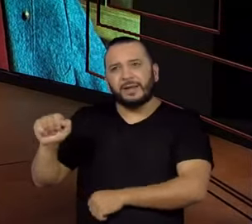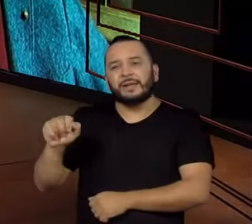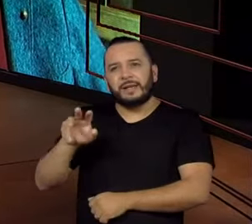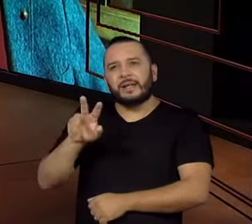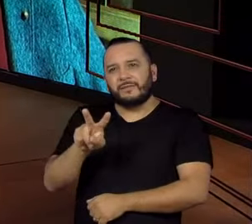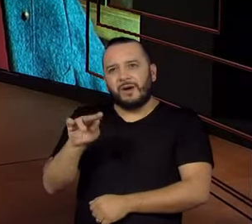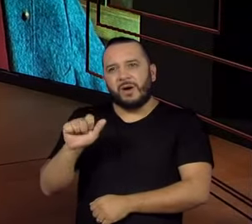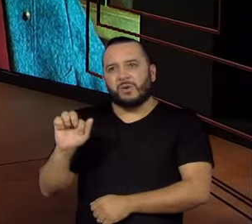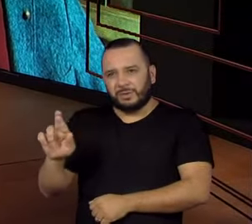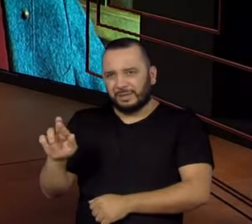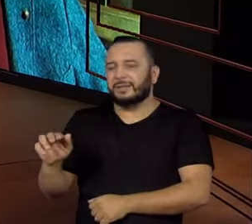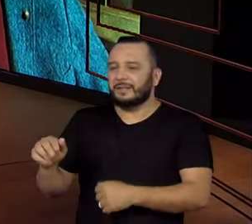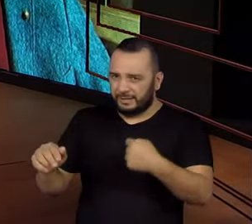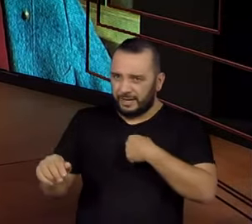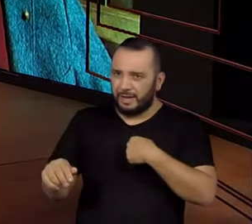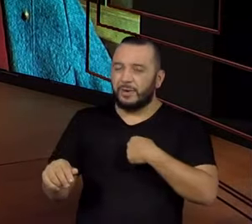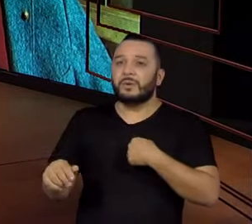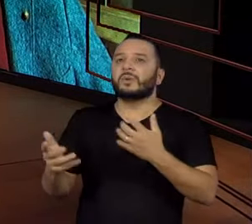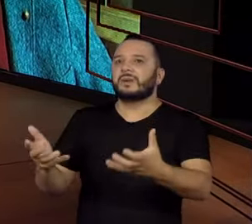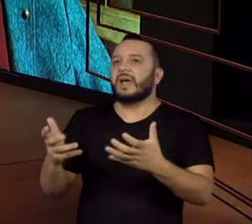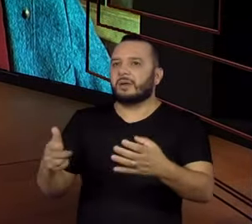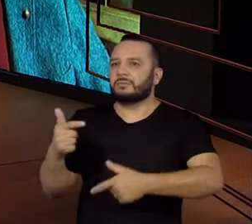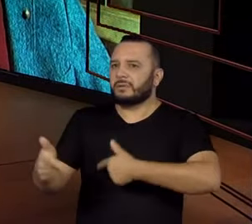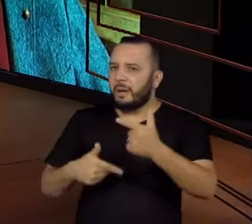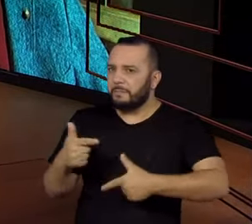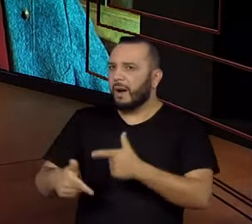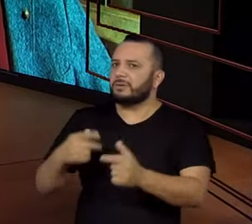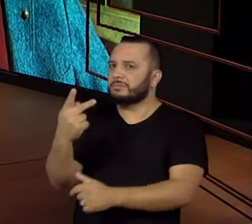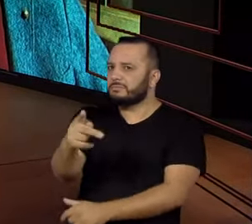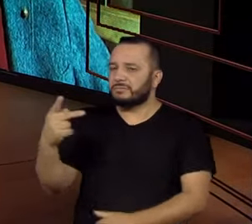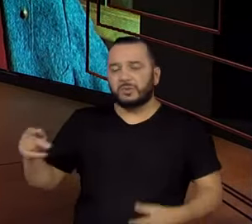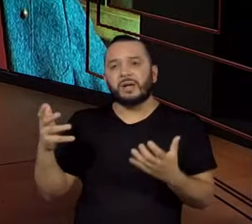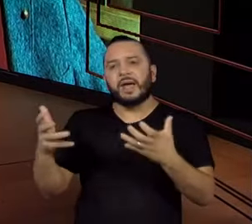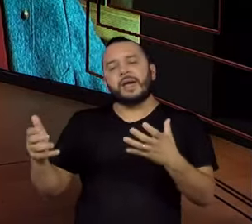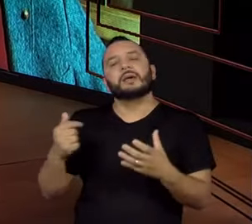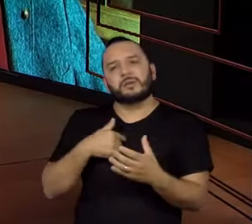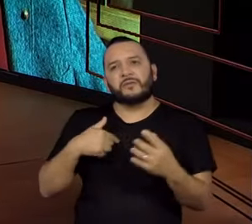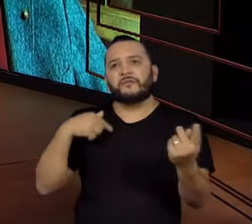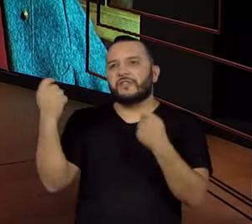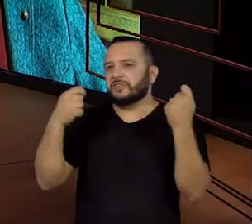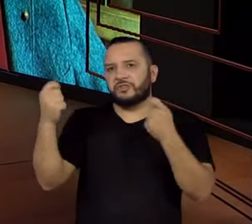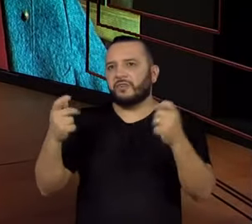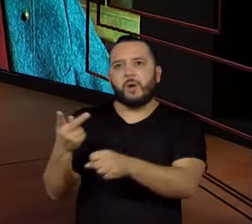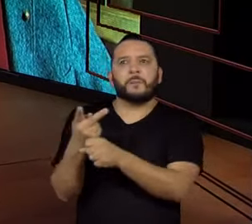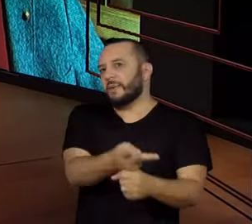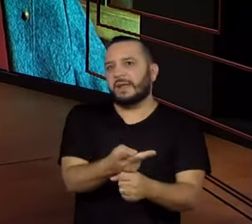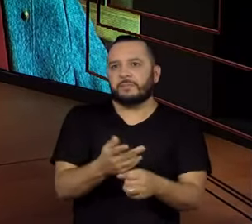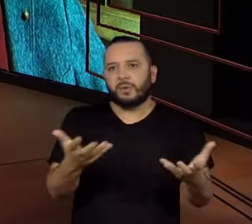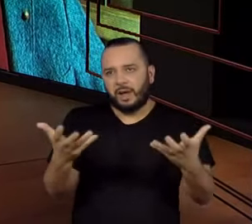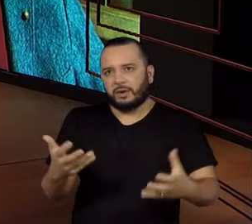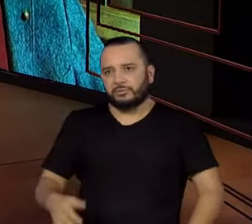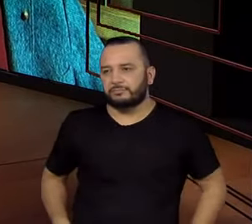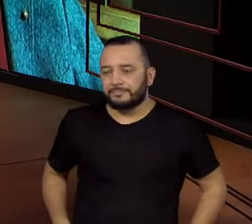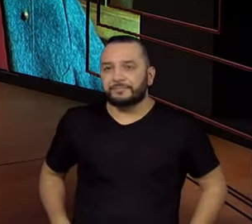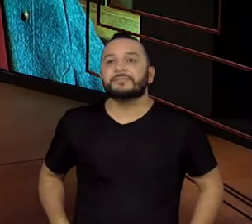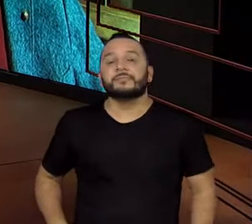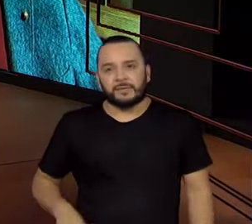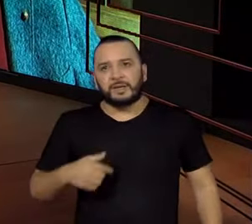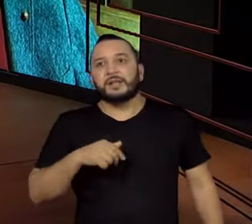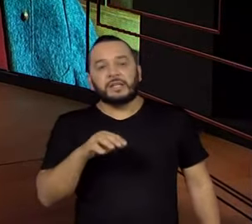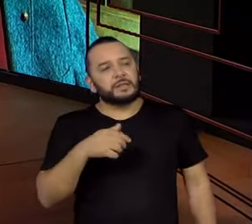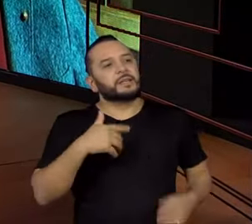fazer Grande Sertão Veredas, ele disse: quero uma obra para ganhar um prêmio no Festival de São Sebastião, o que vocês propõem? Aí o Avancini falou: Grande